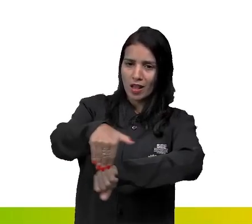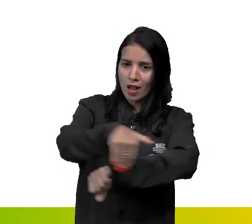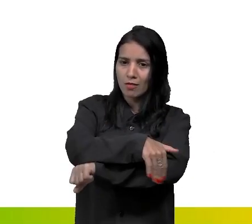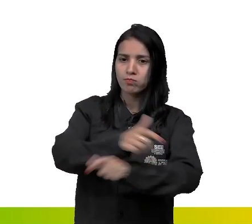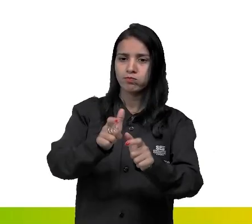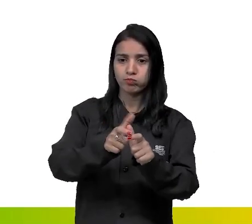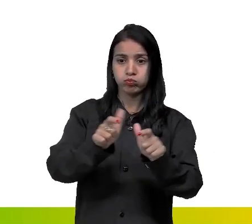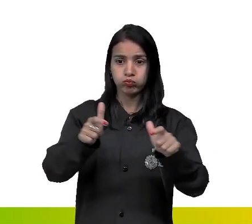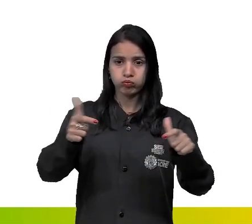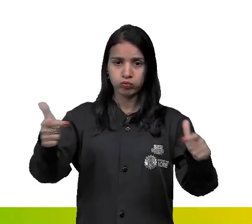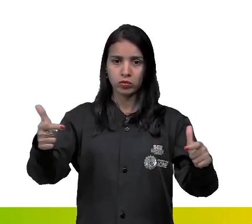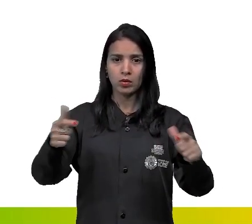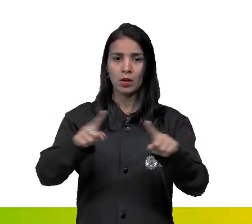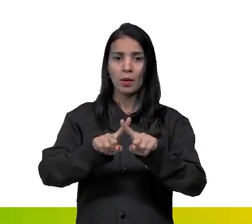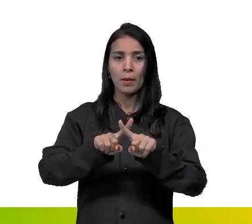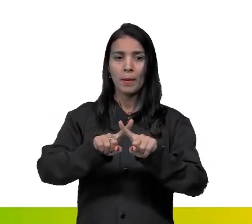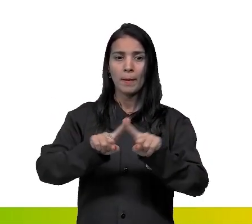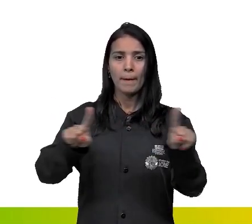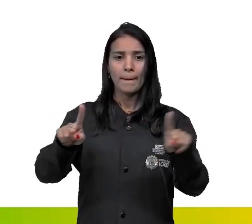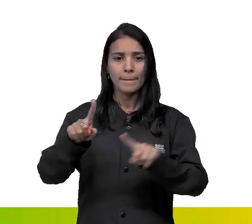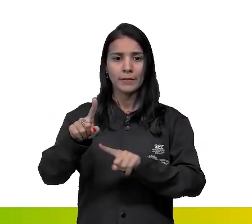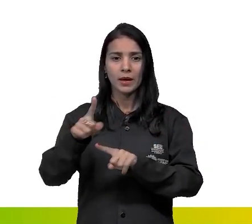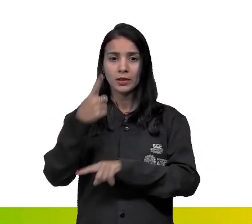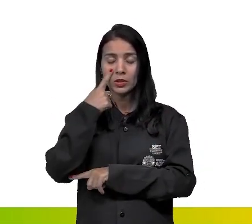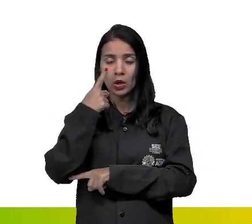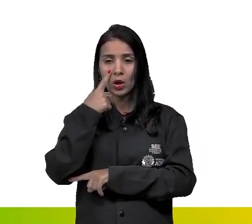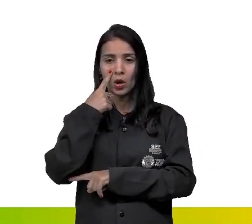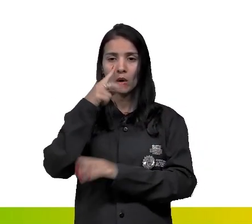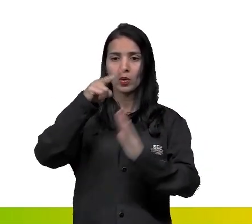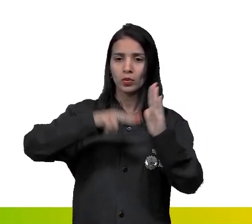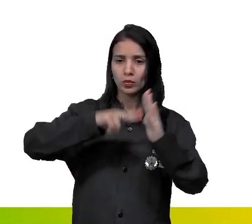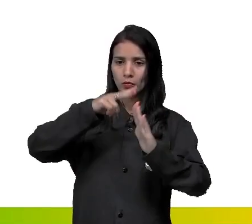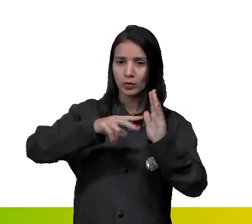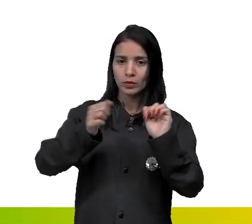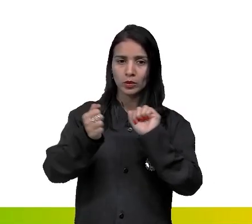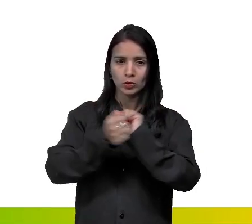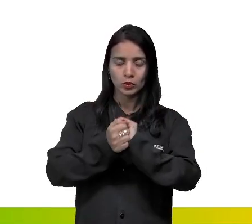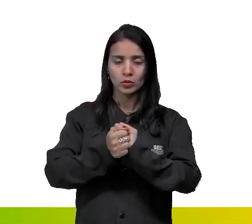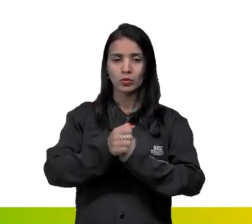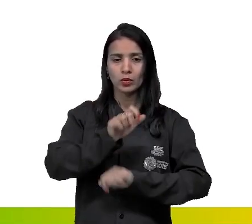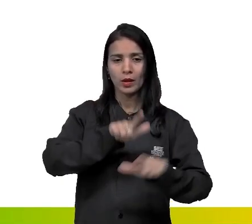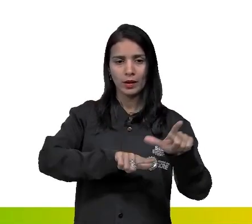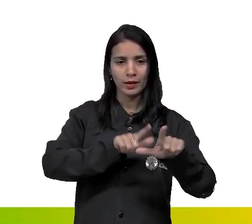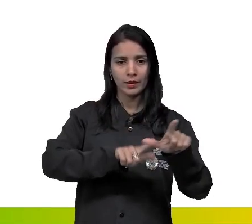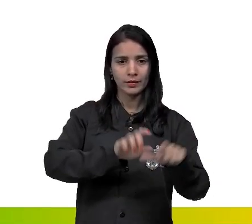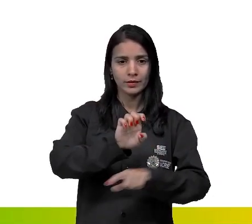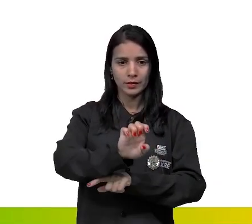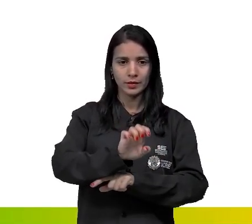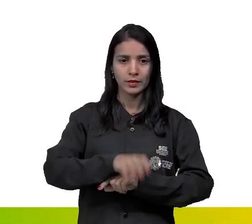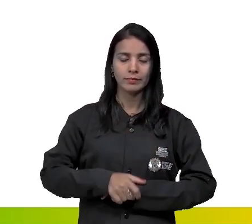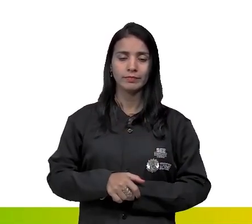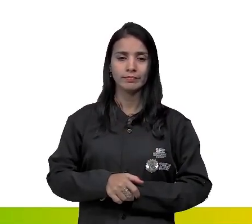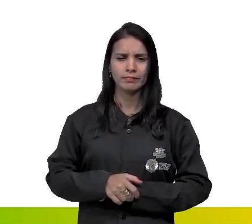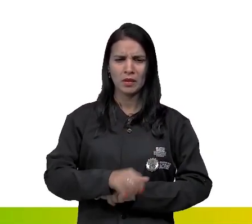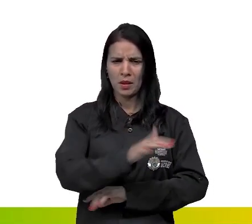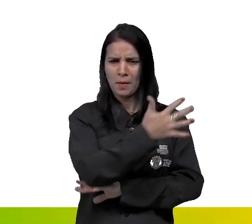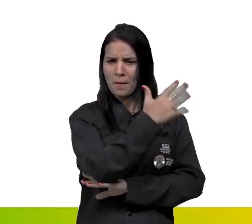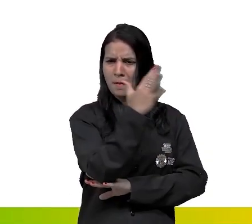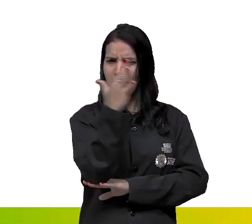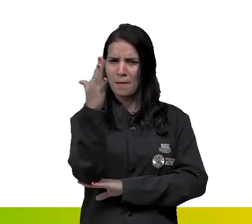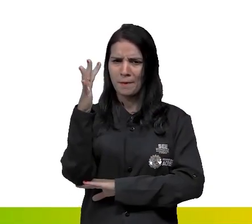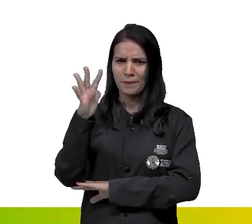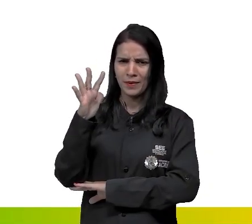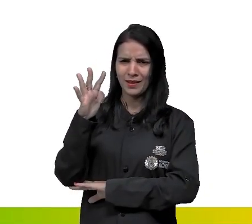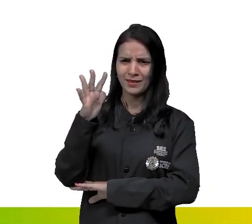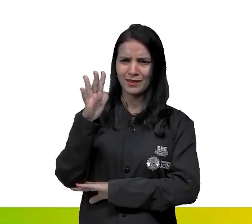mas a gente vai descartar E e vamos ler juntos também. Na Mata dos Cocais, errado, porque a Mata dos